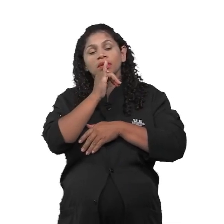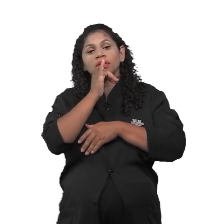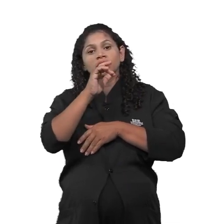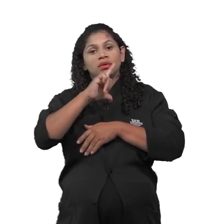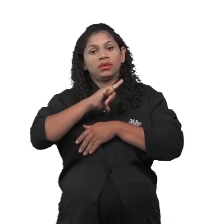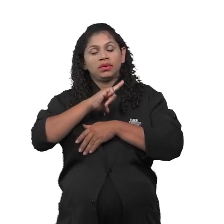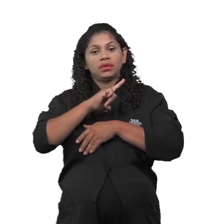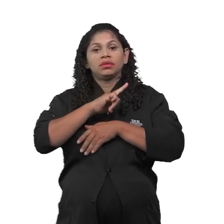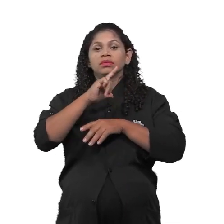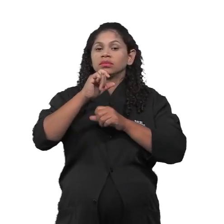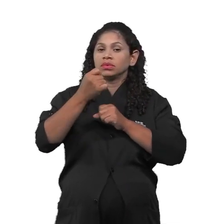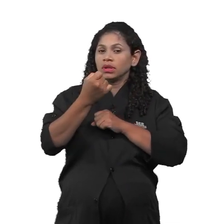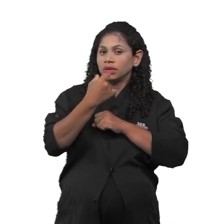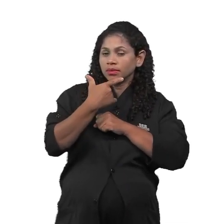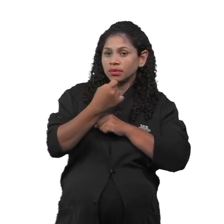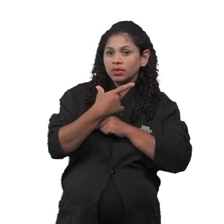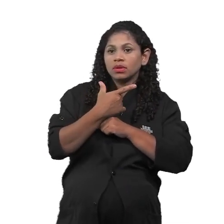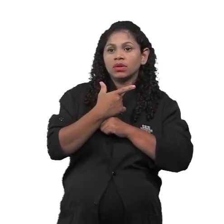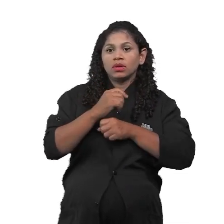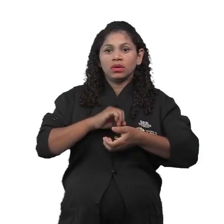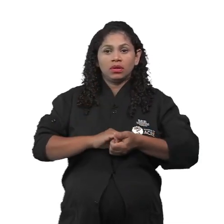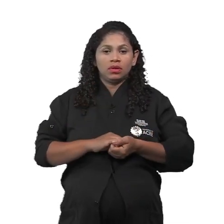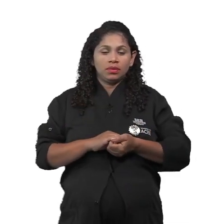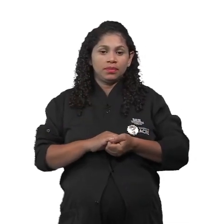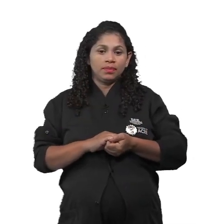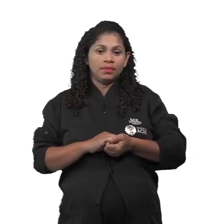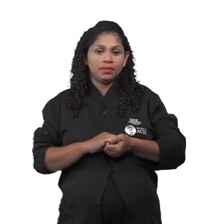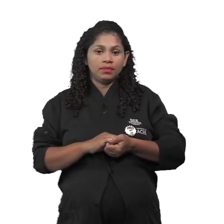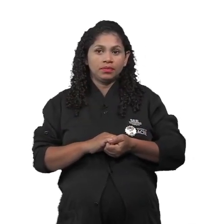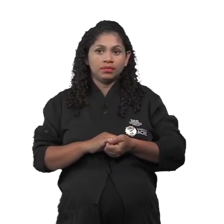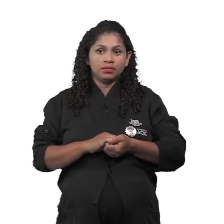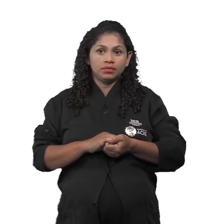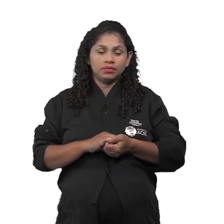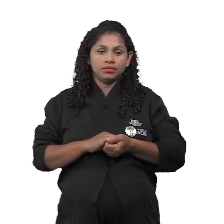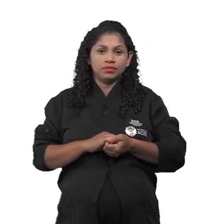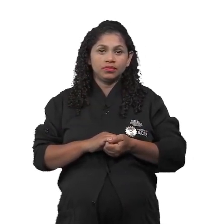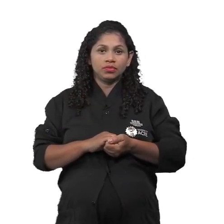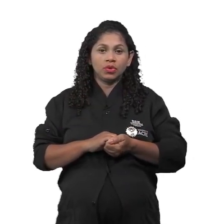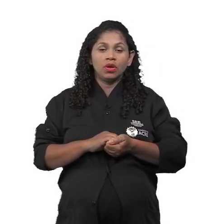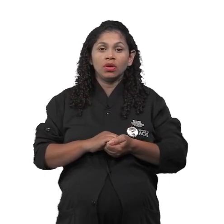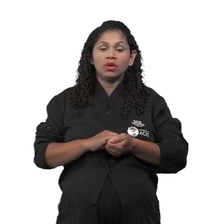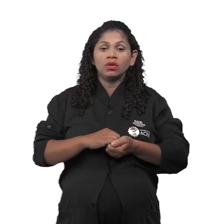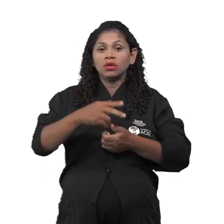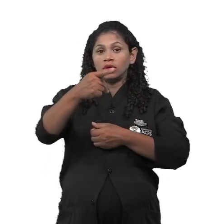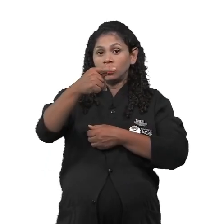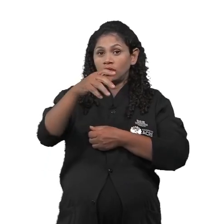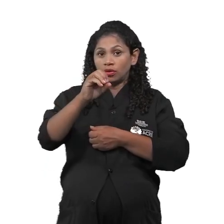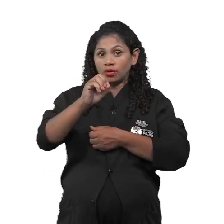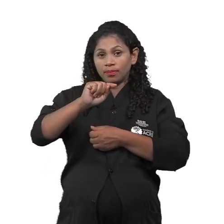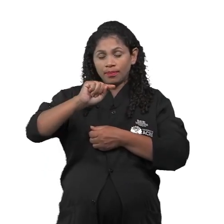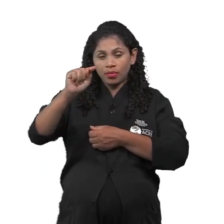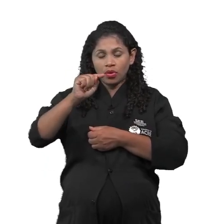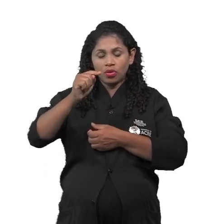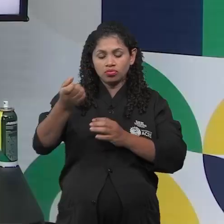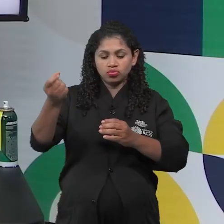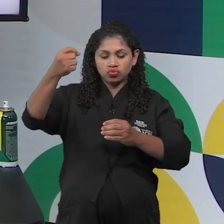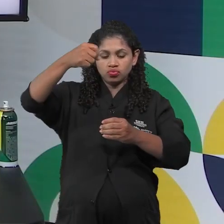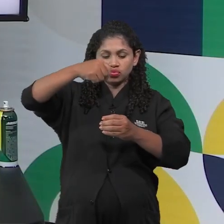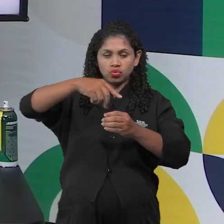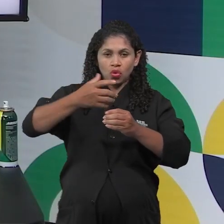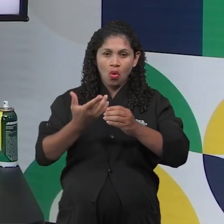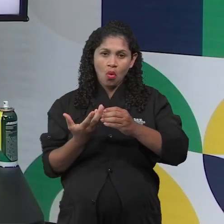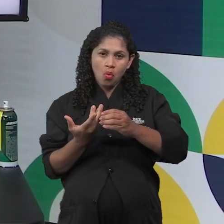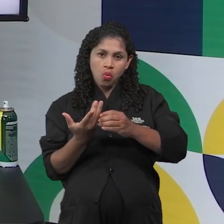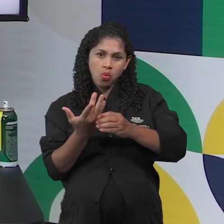tem medicamentos que são formulados na fórmula de pó, um exemplo aqui o Eno, ele é um pozinho efervescente. A